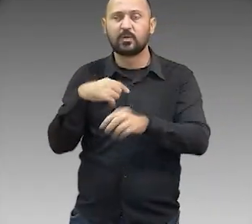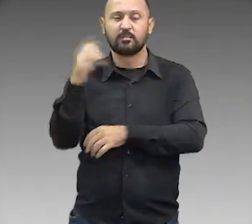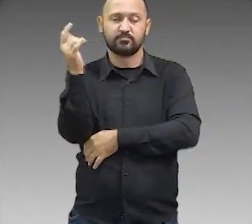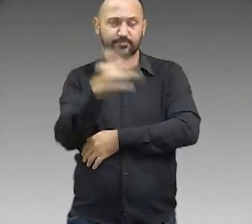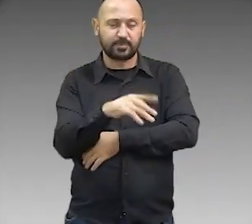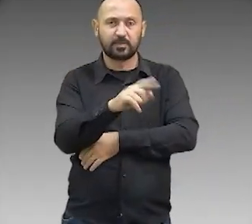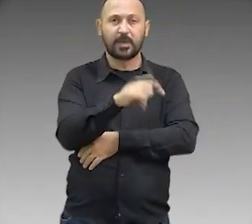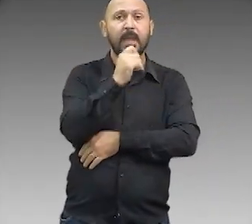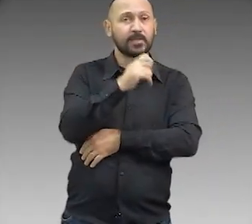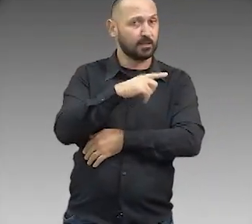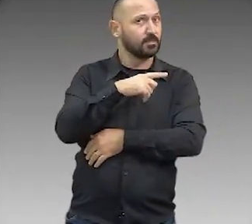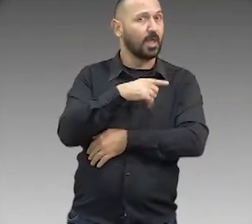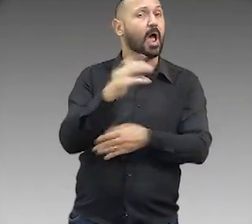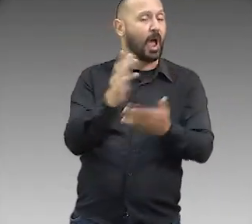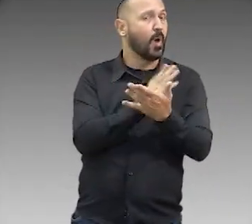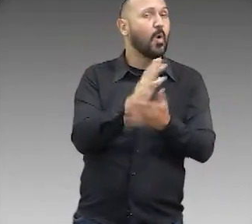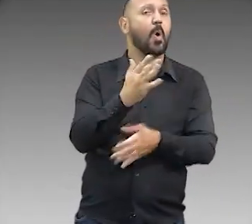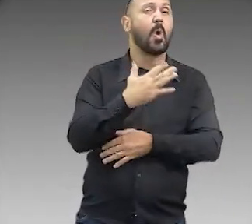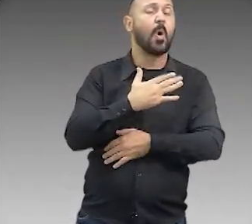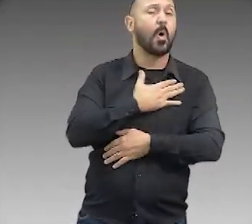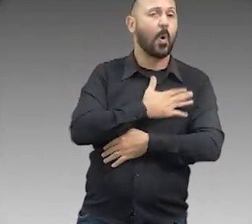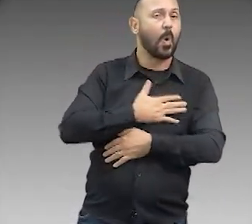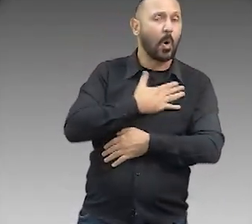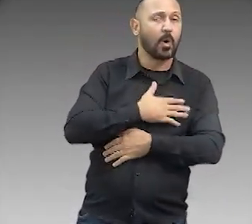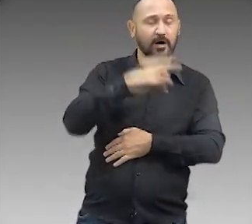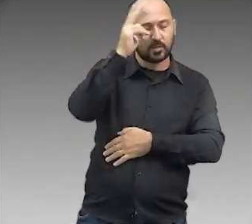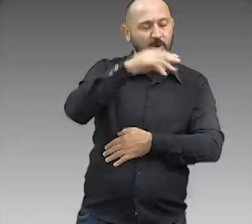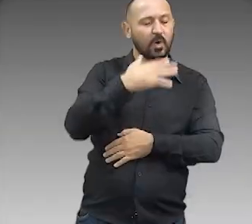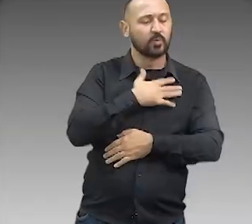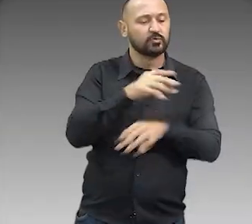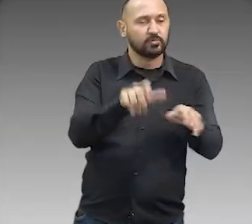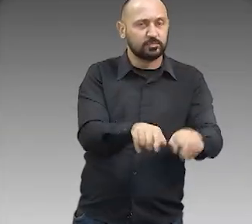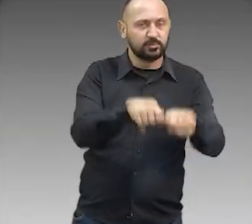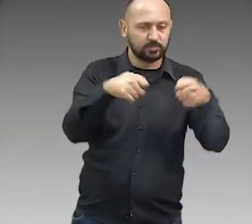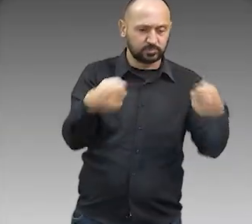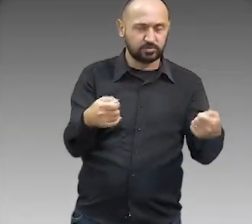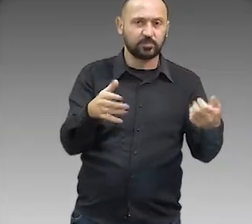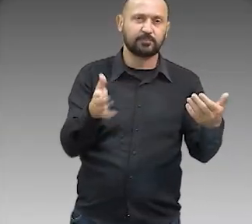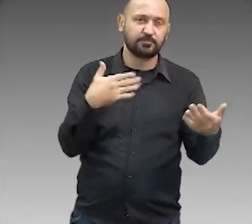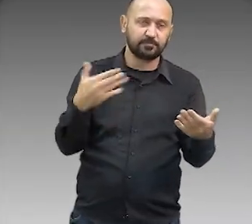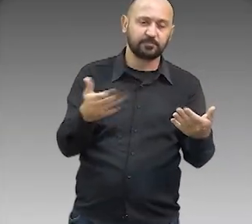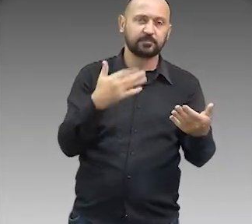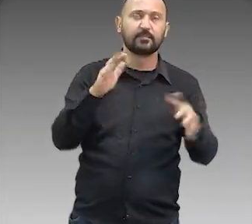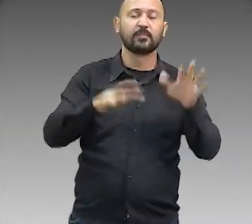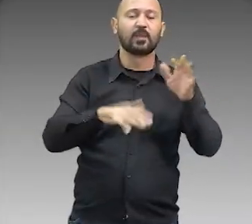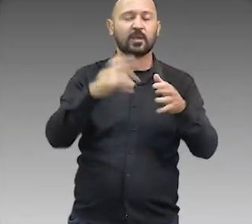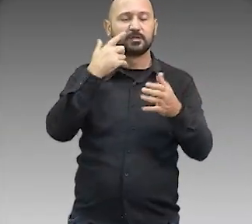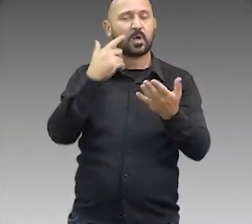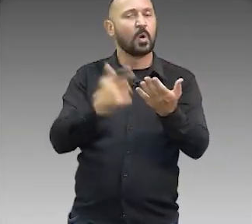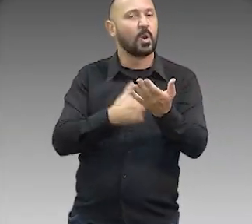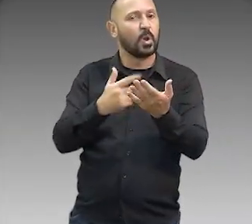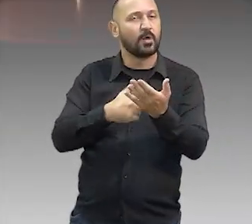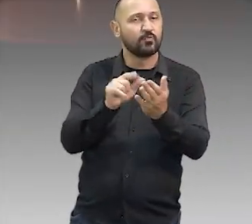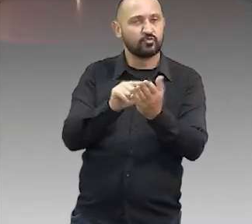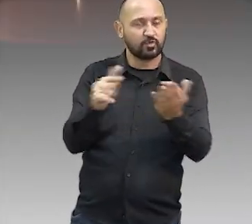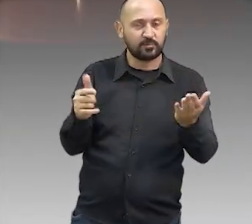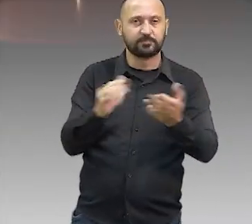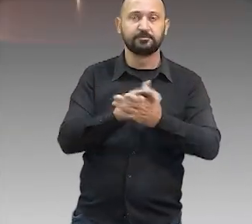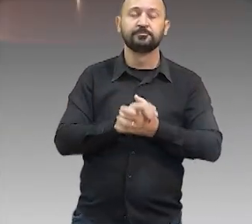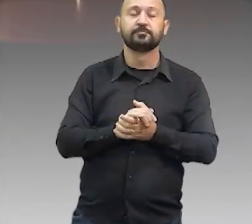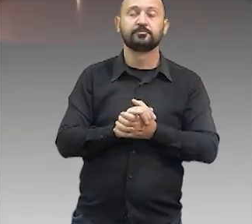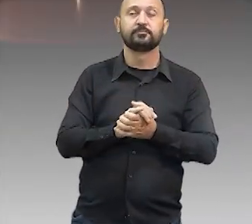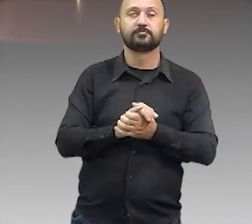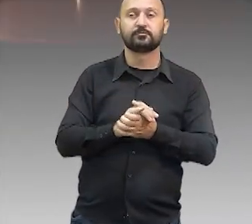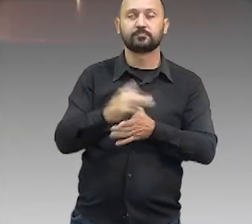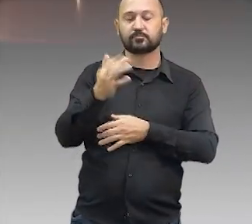que ainda existe, que as pessoas muitas ainda leem, gostam de folhear, né, de repente os livros, os jornais, mas